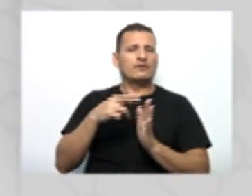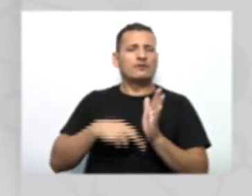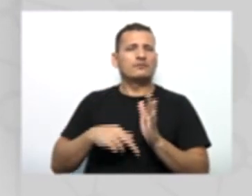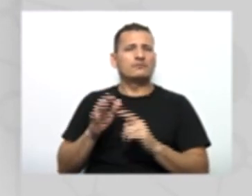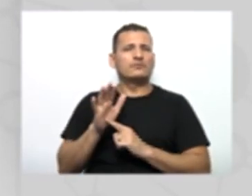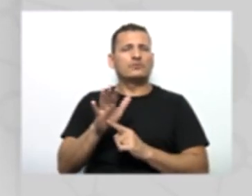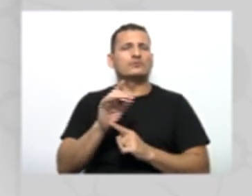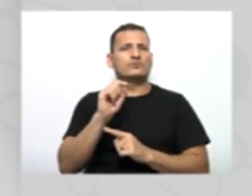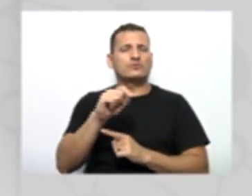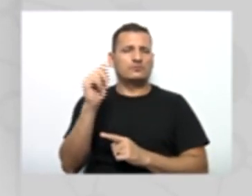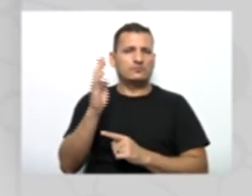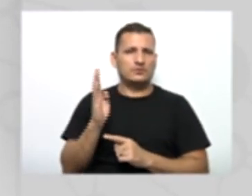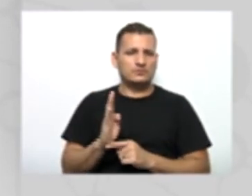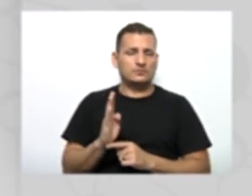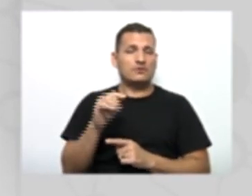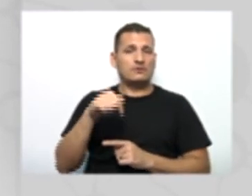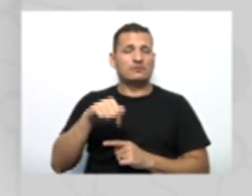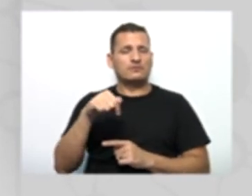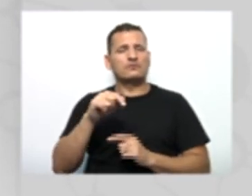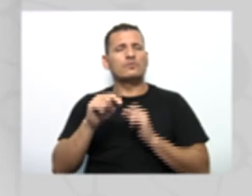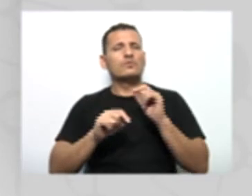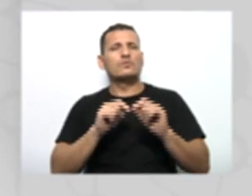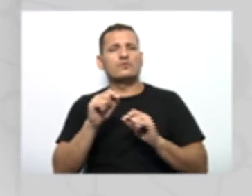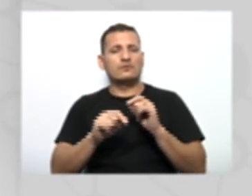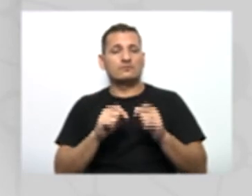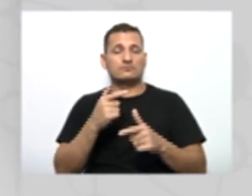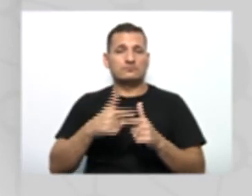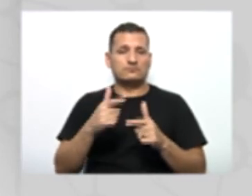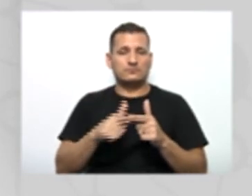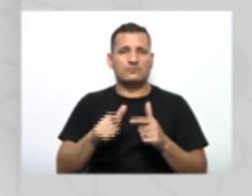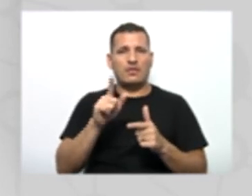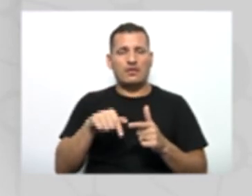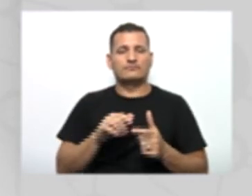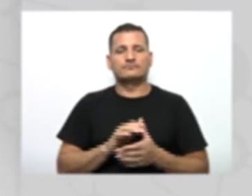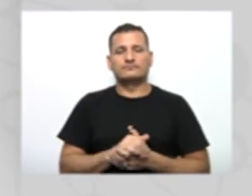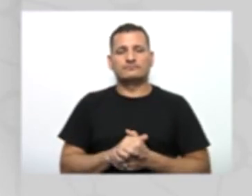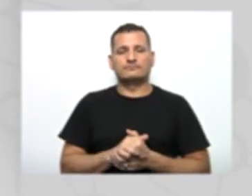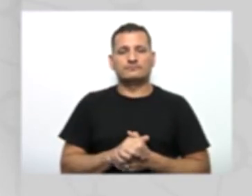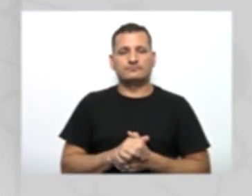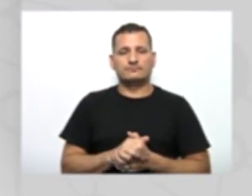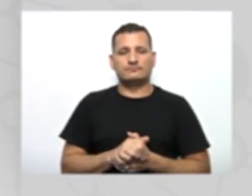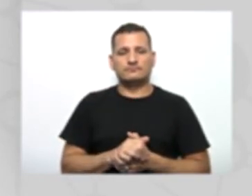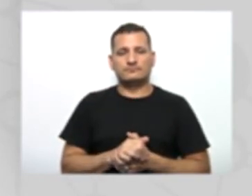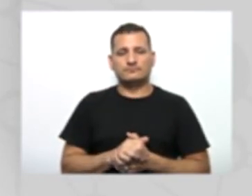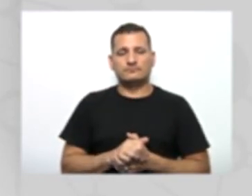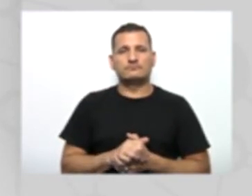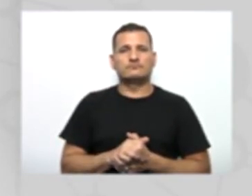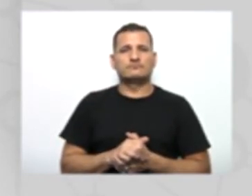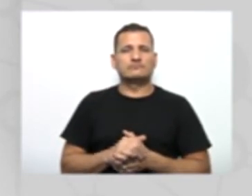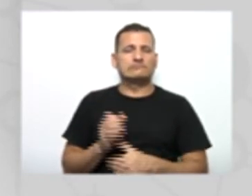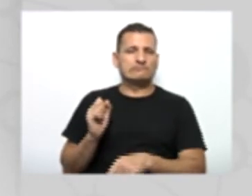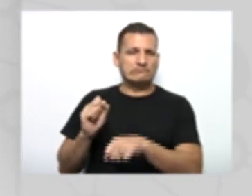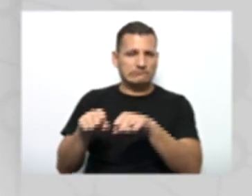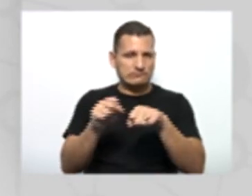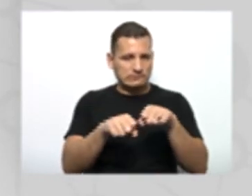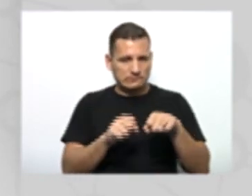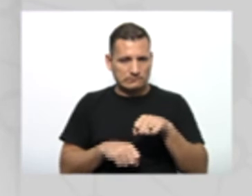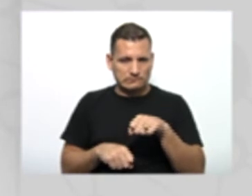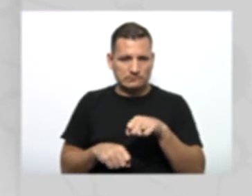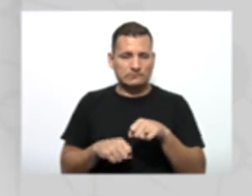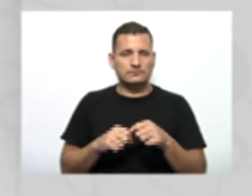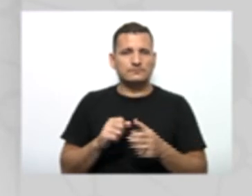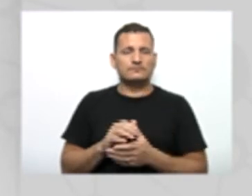ideia de participação, como eu já falei, é fundamental para a construção, para o